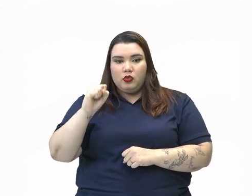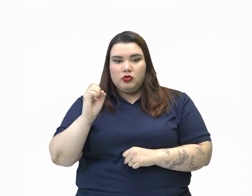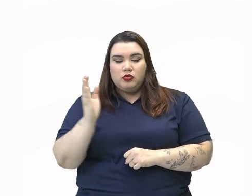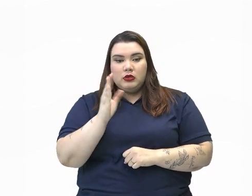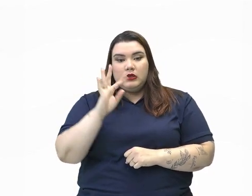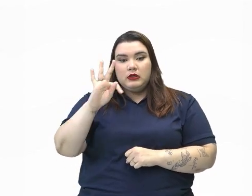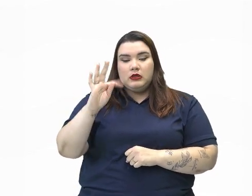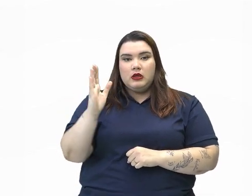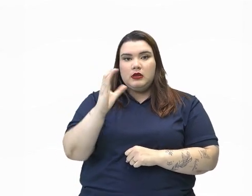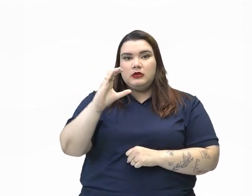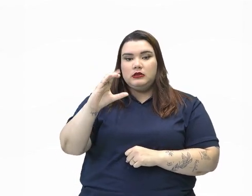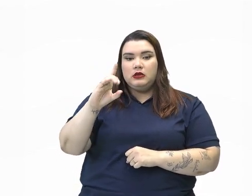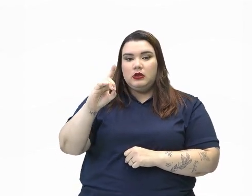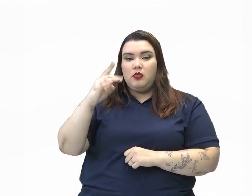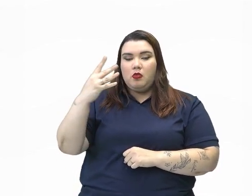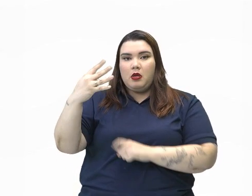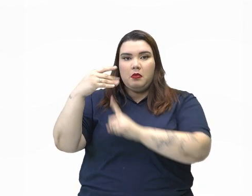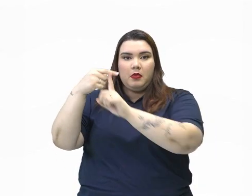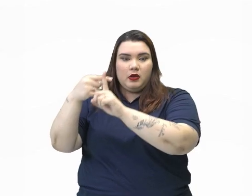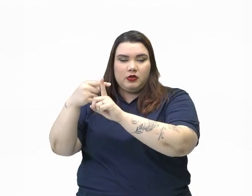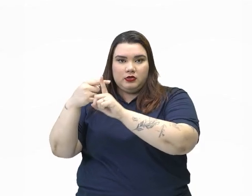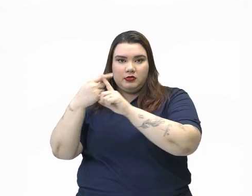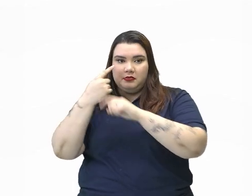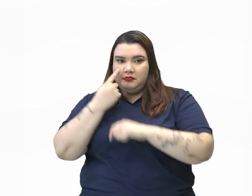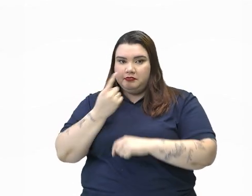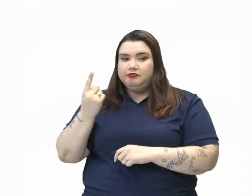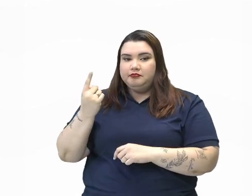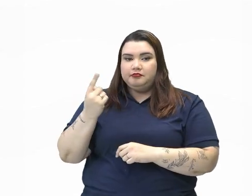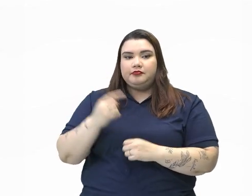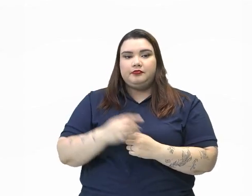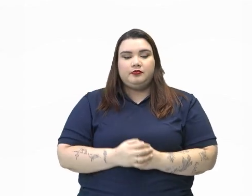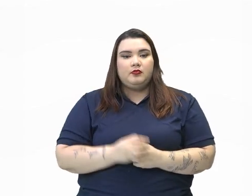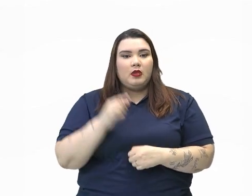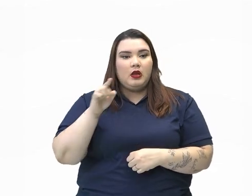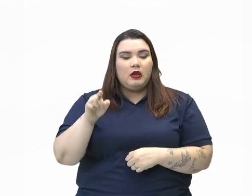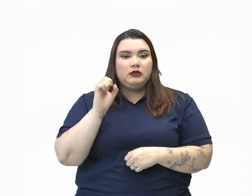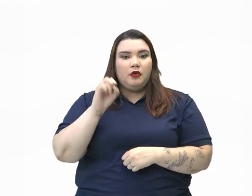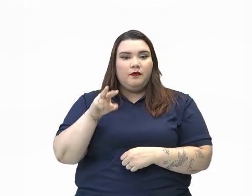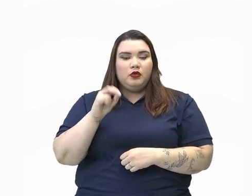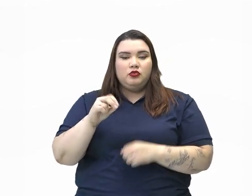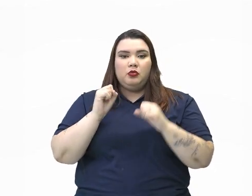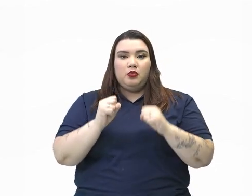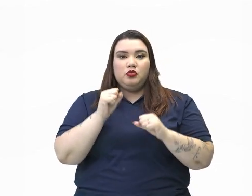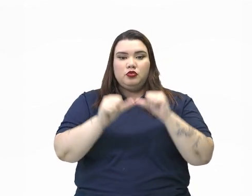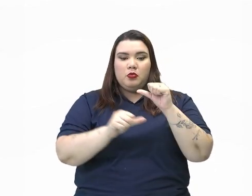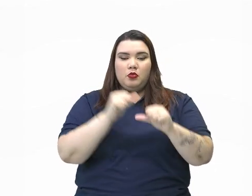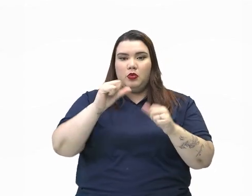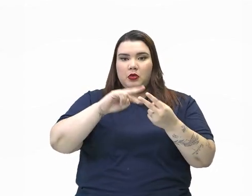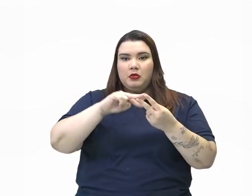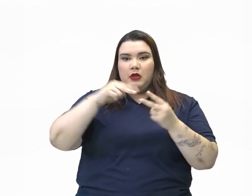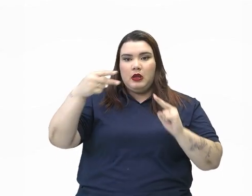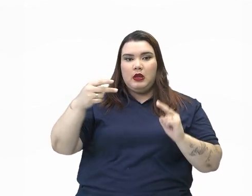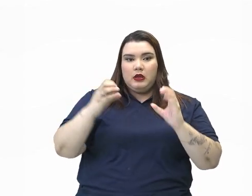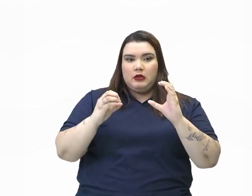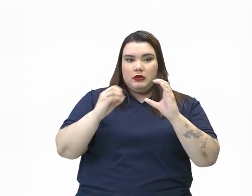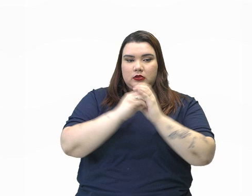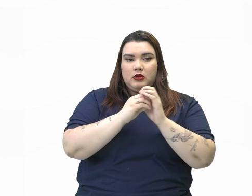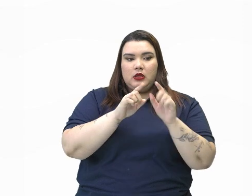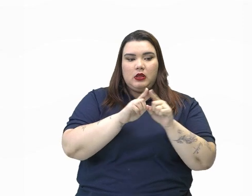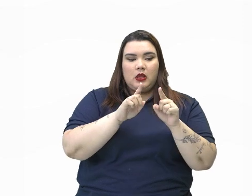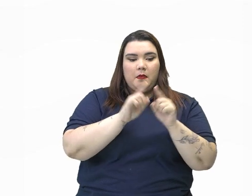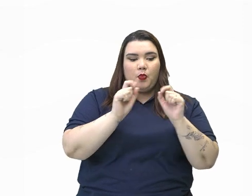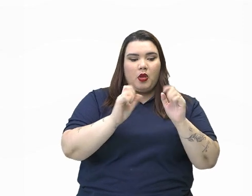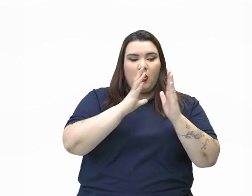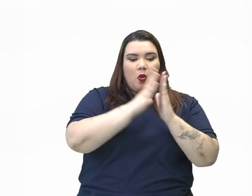especificamente, essas células. E o que esse vírus faz? Ele é capaz de alterar o DNA dessa célula e fazer cópias de